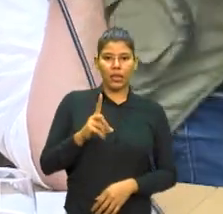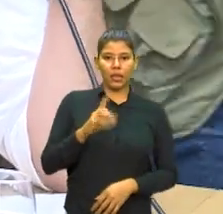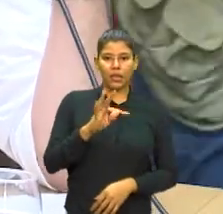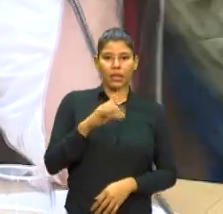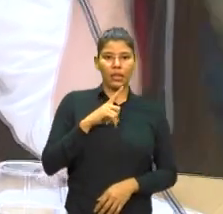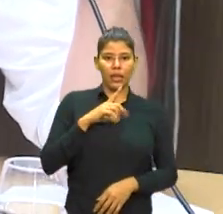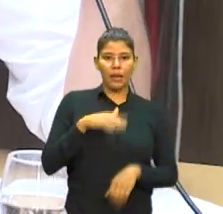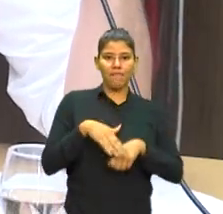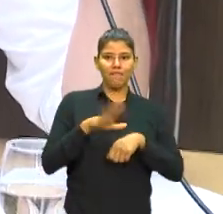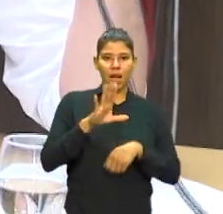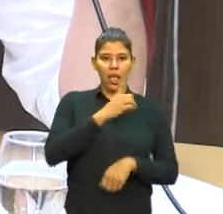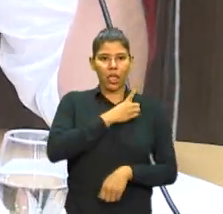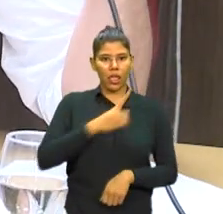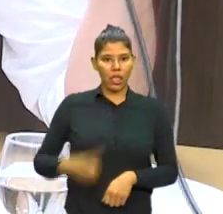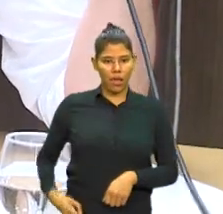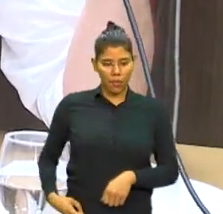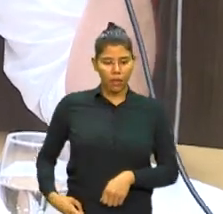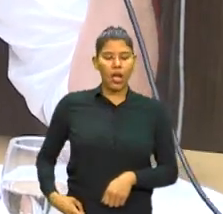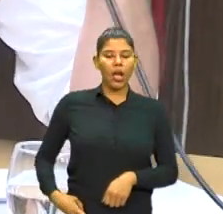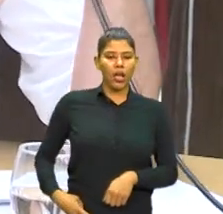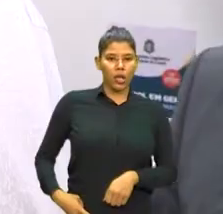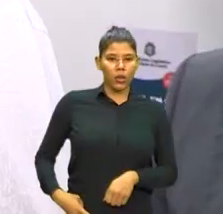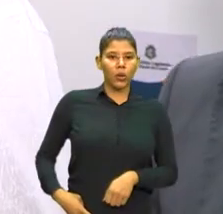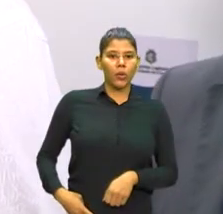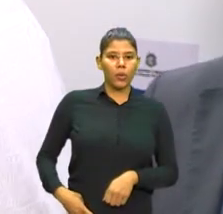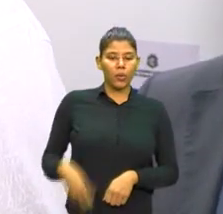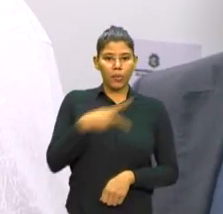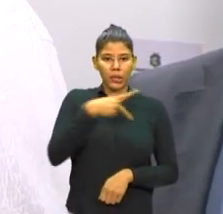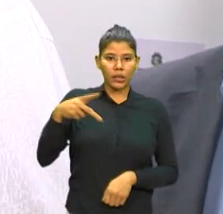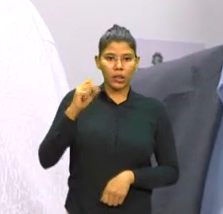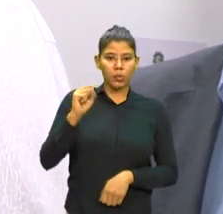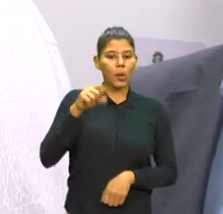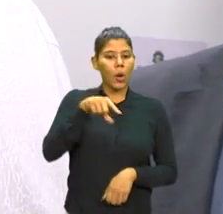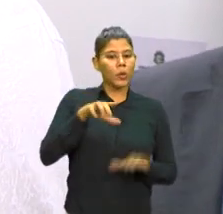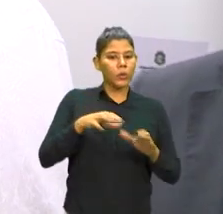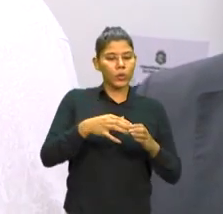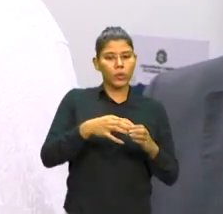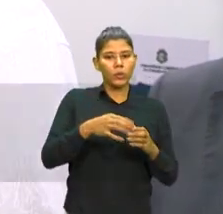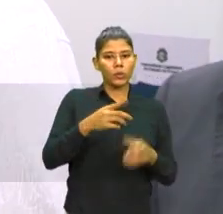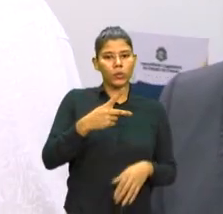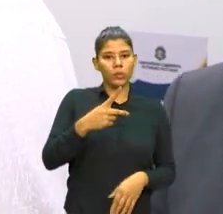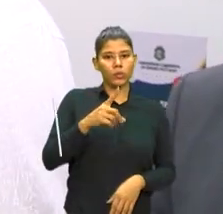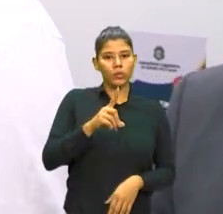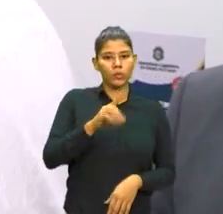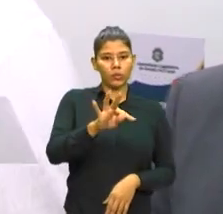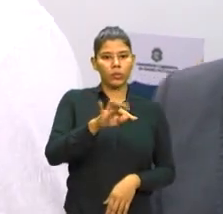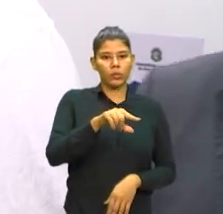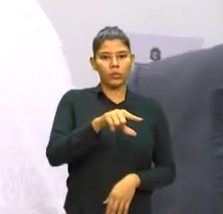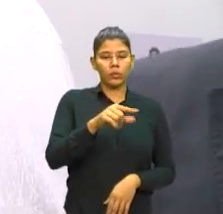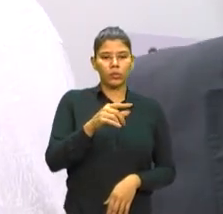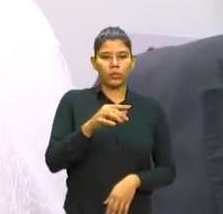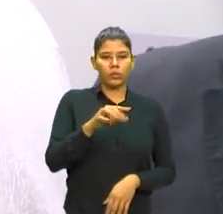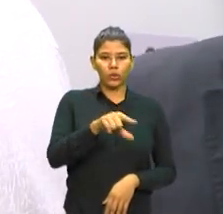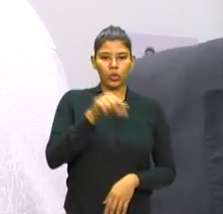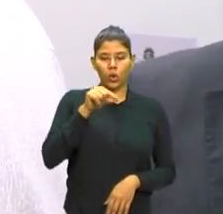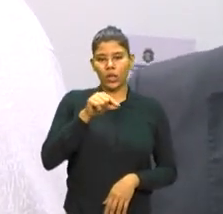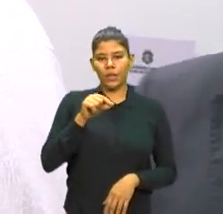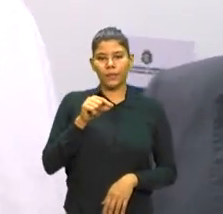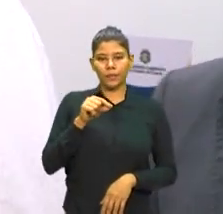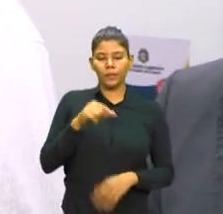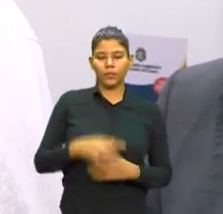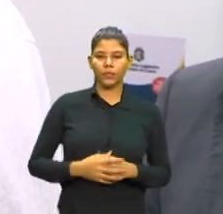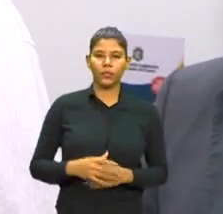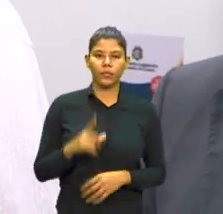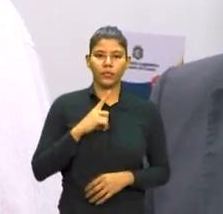casa o presidente poderá ser desse partido nós temos a maior bancada também eh temos eh